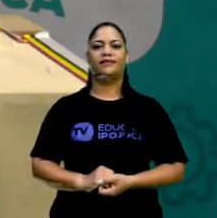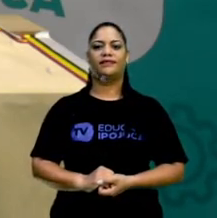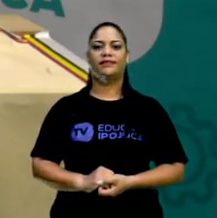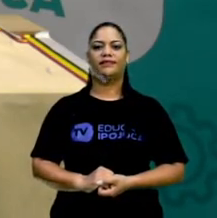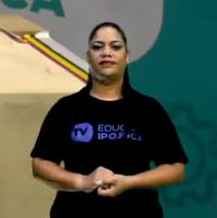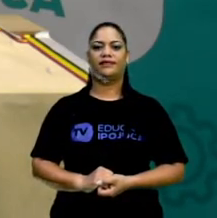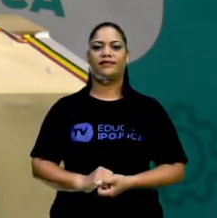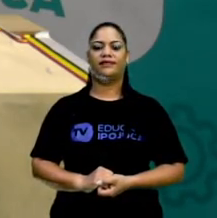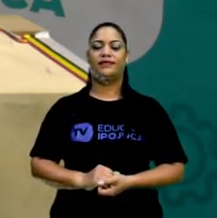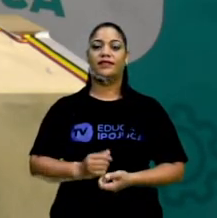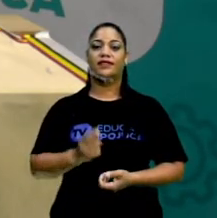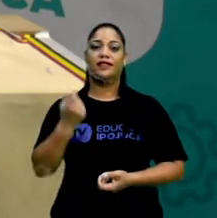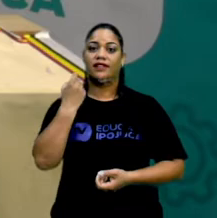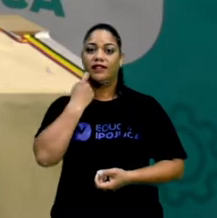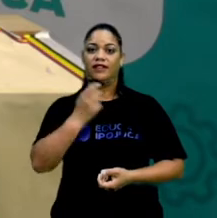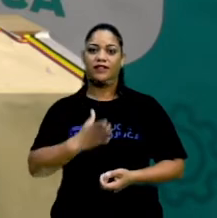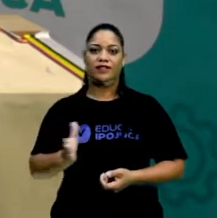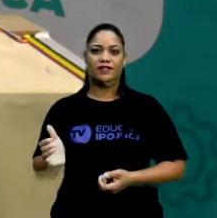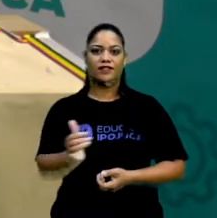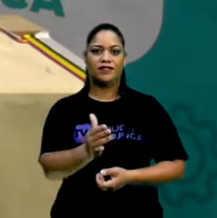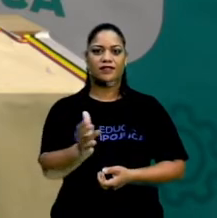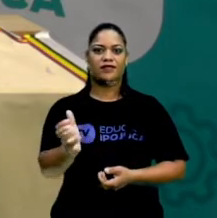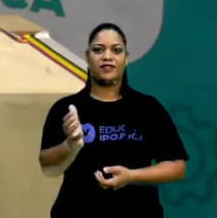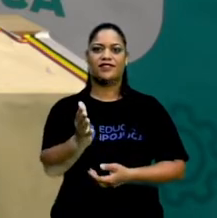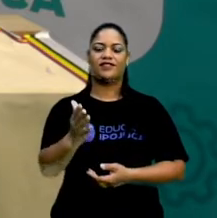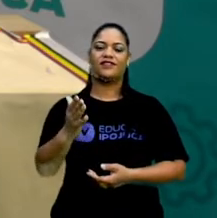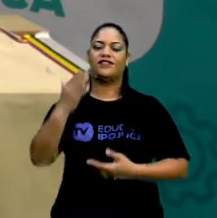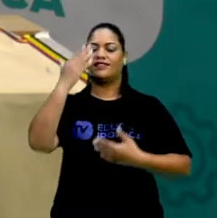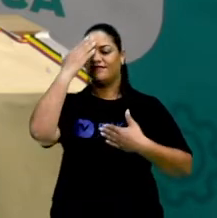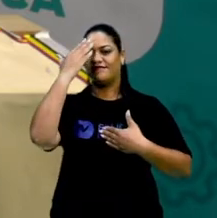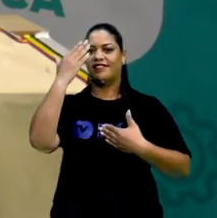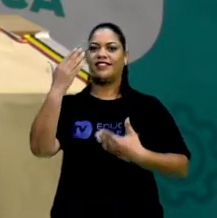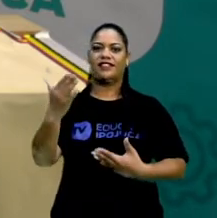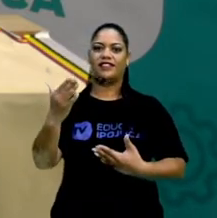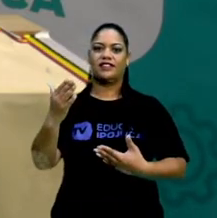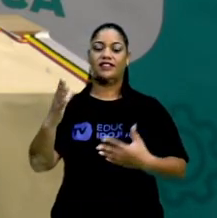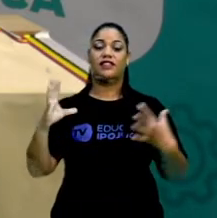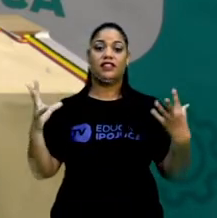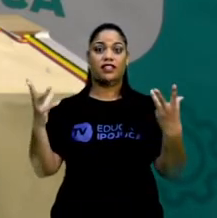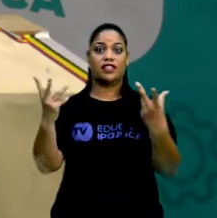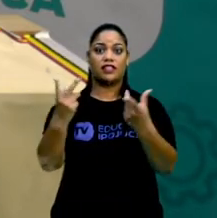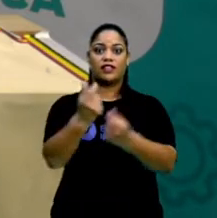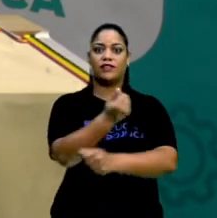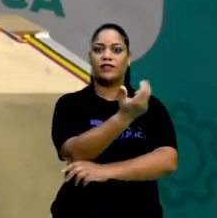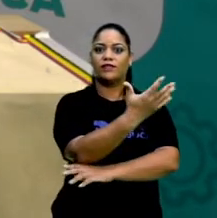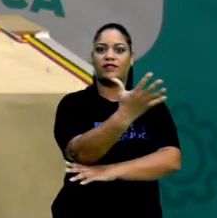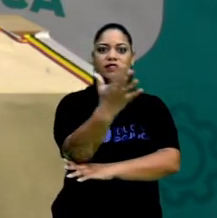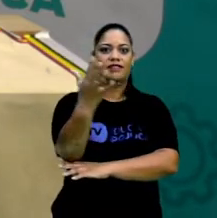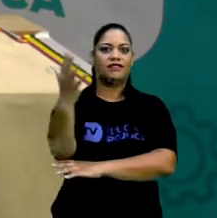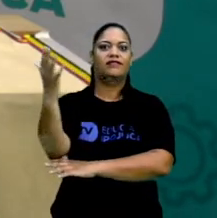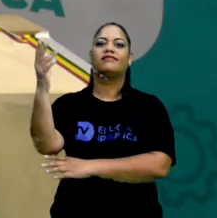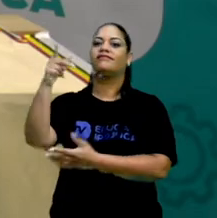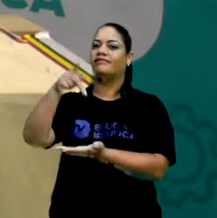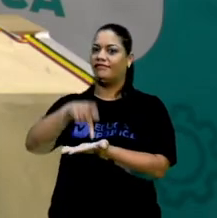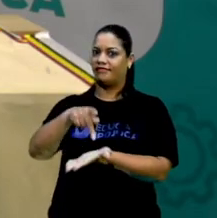Com isso, os peixinhos agradecem e toda a natureza na real.